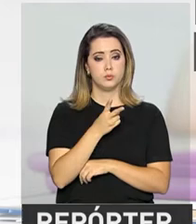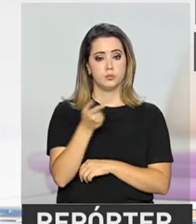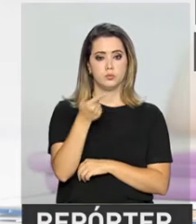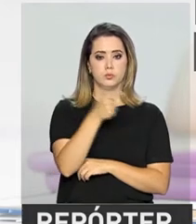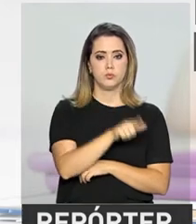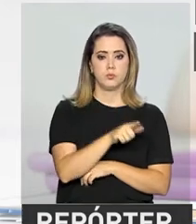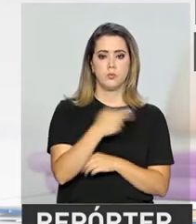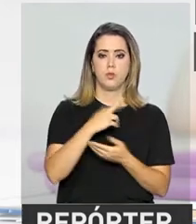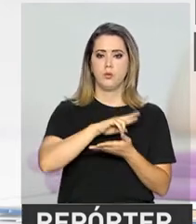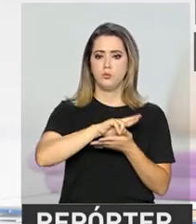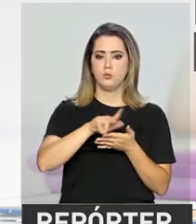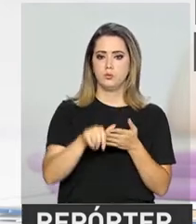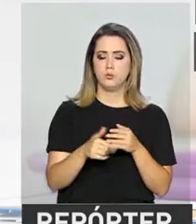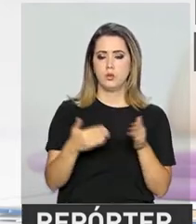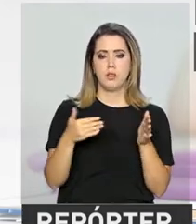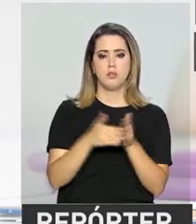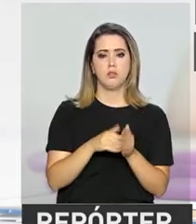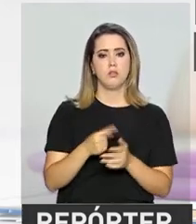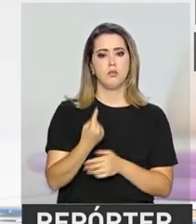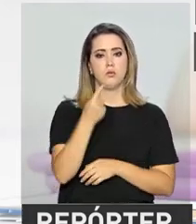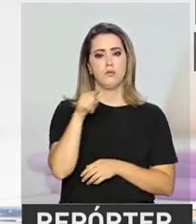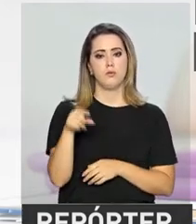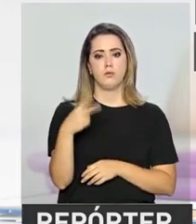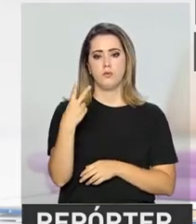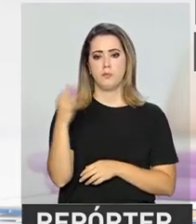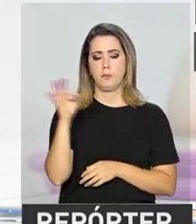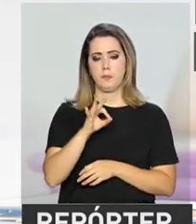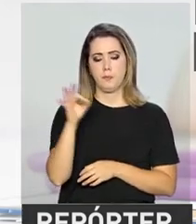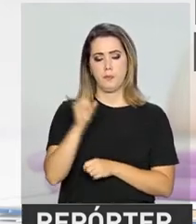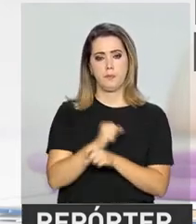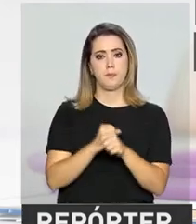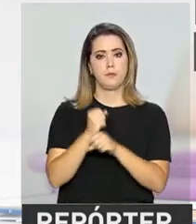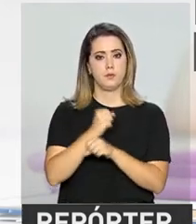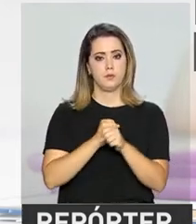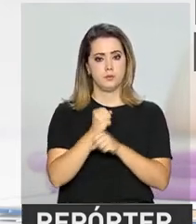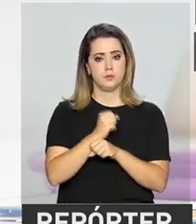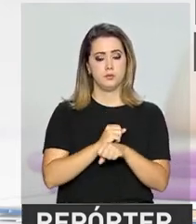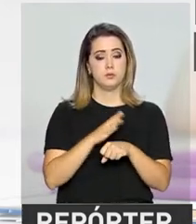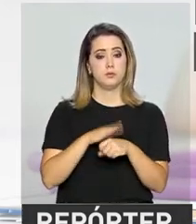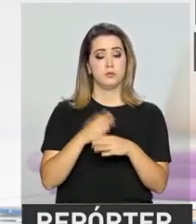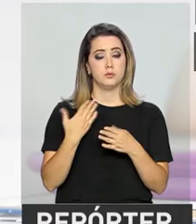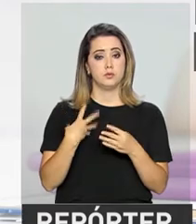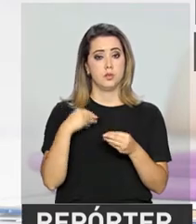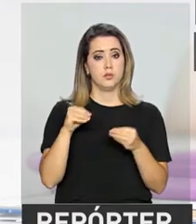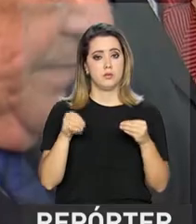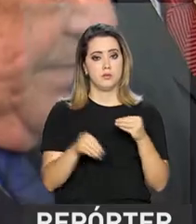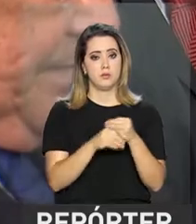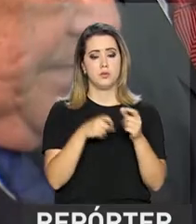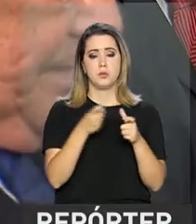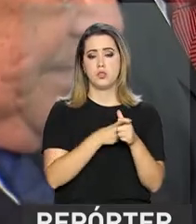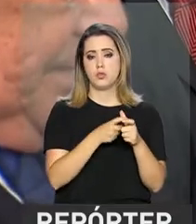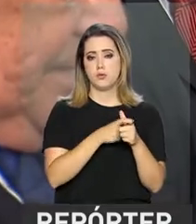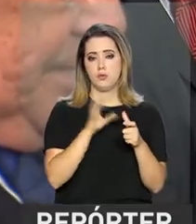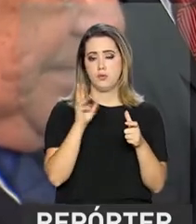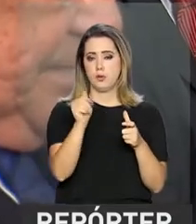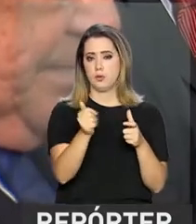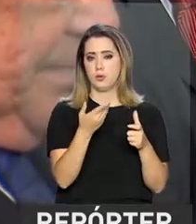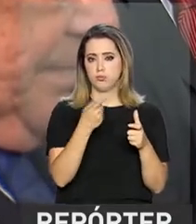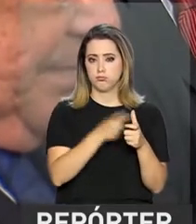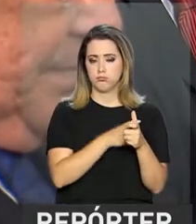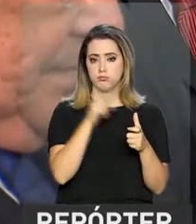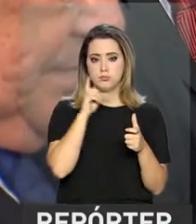encargos financeiros fica limitada a 1,2 por cento ao ano sobre o saldo devedor na avaliação do representante